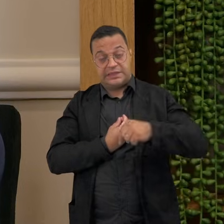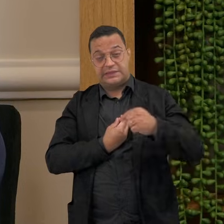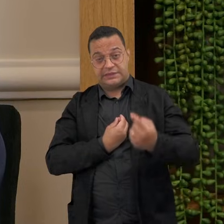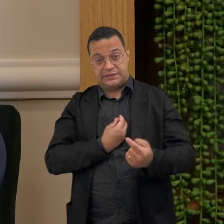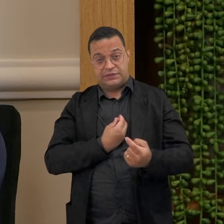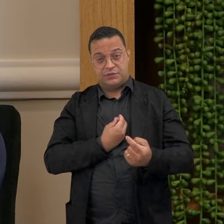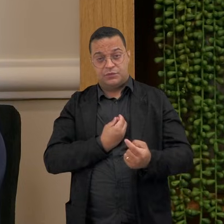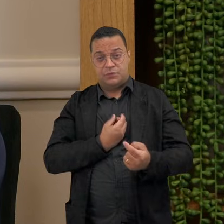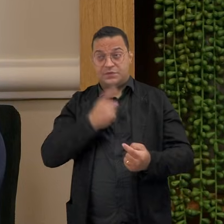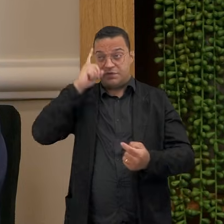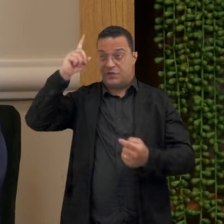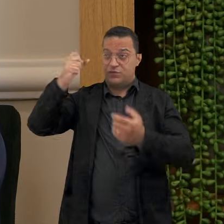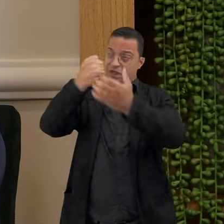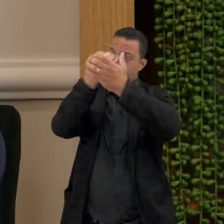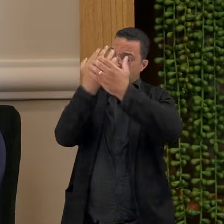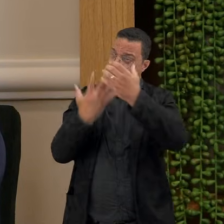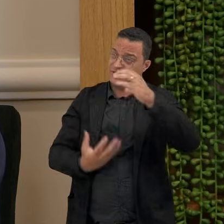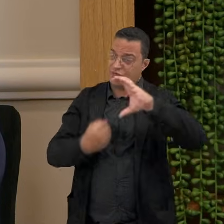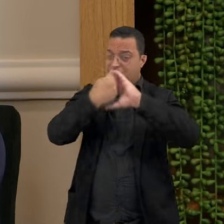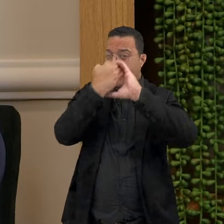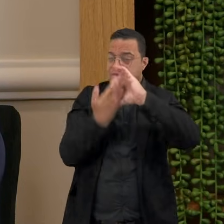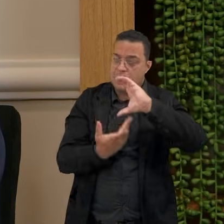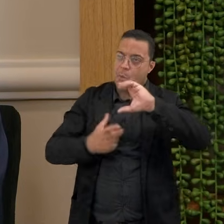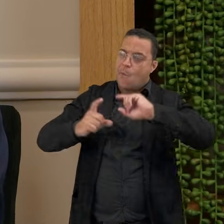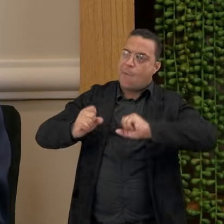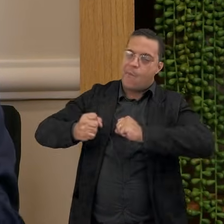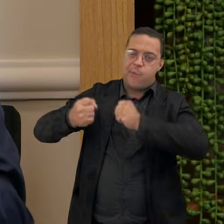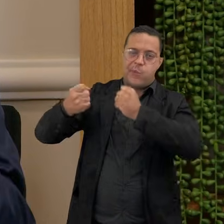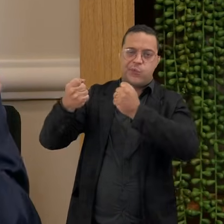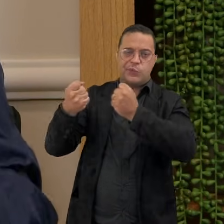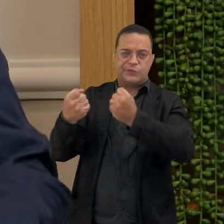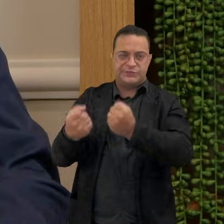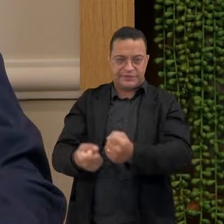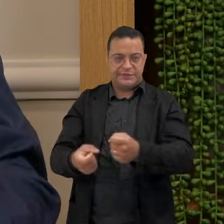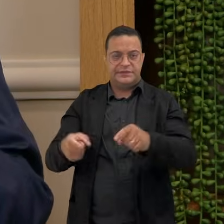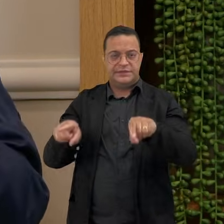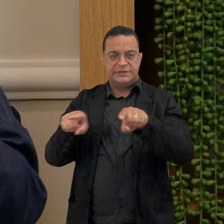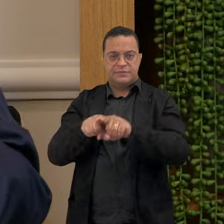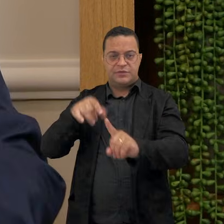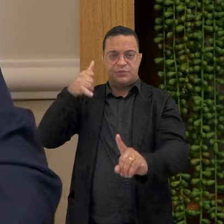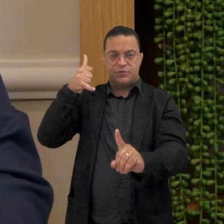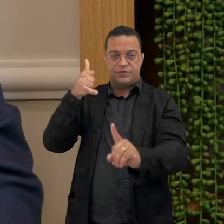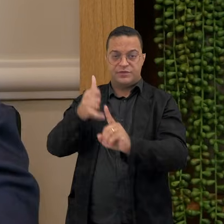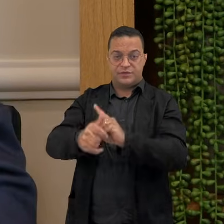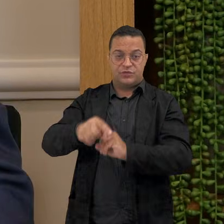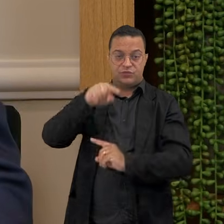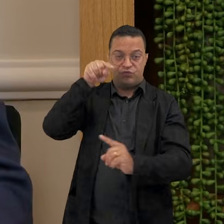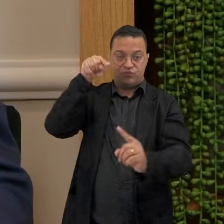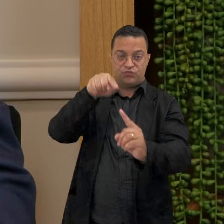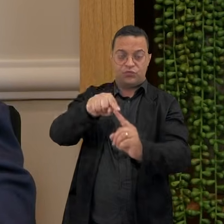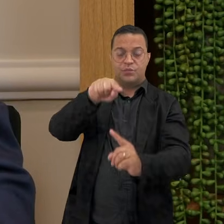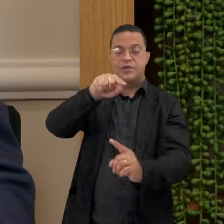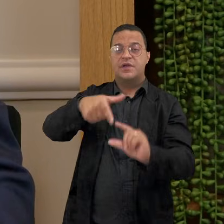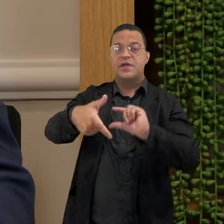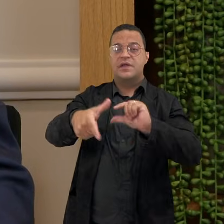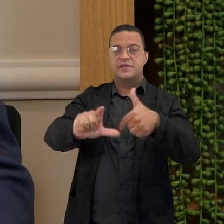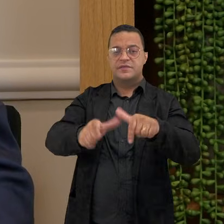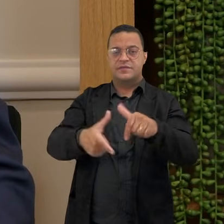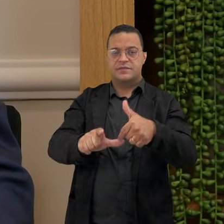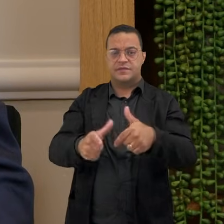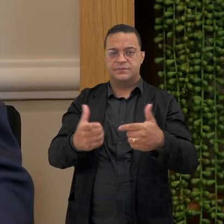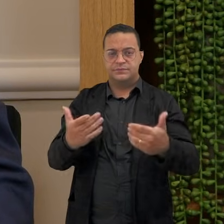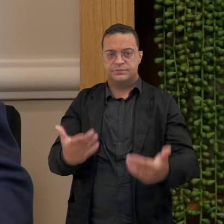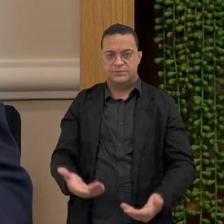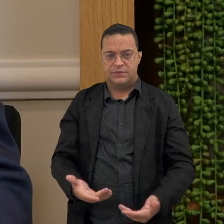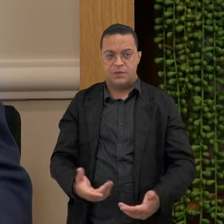o poder de Deus, sobre essa profecia, sobre esta nação. E o pastor